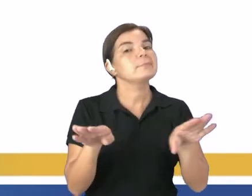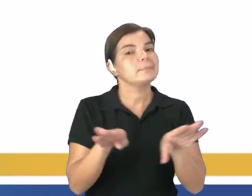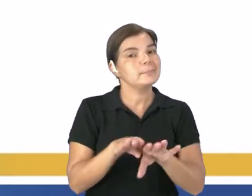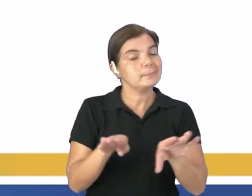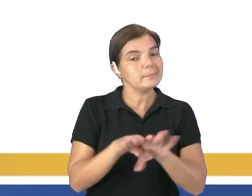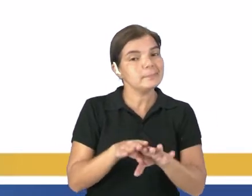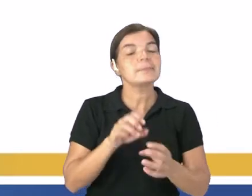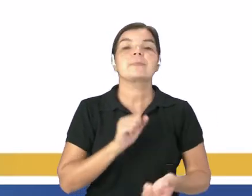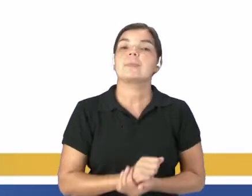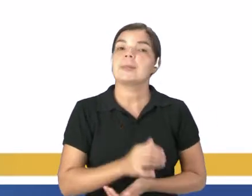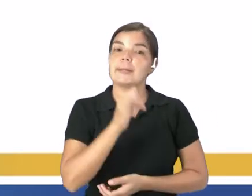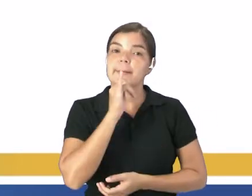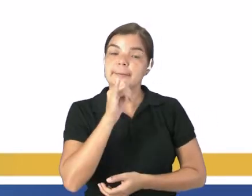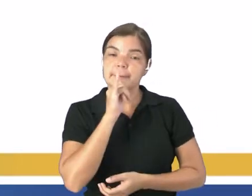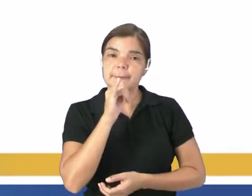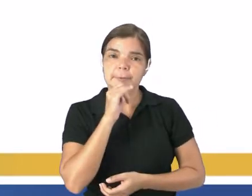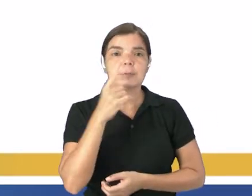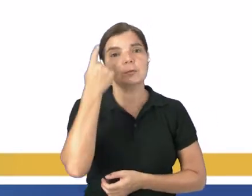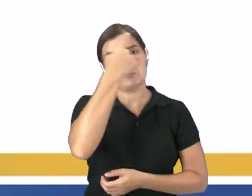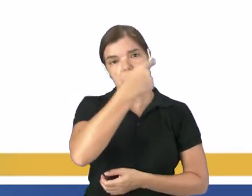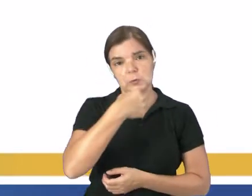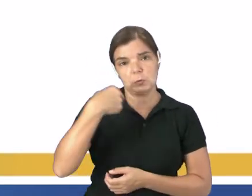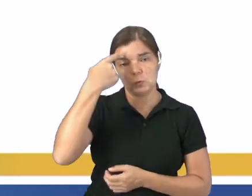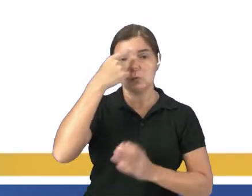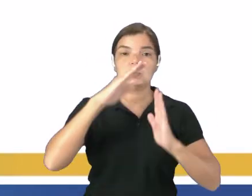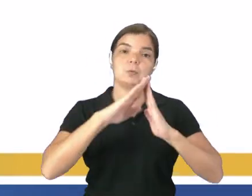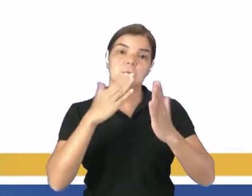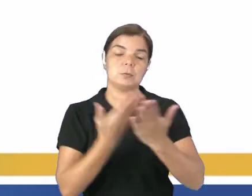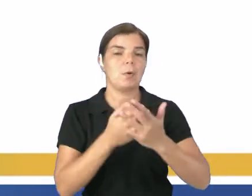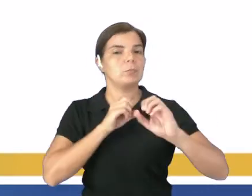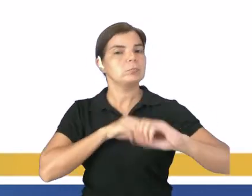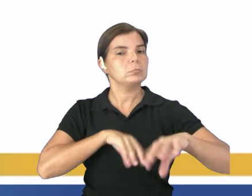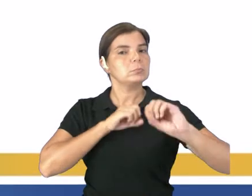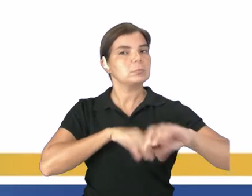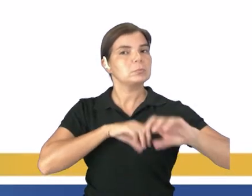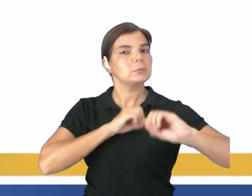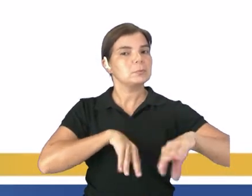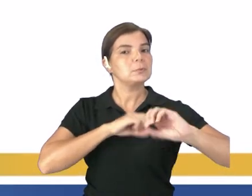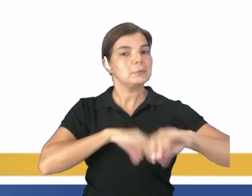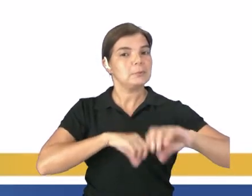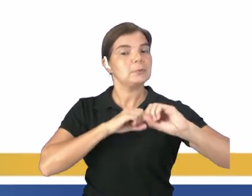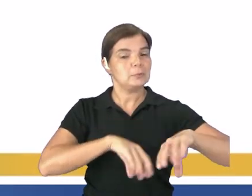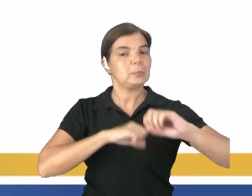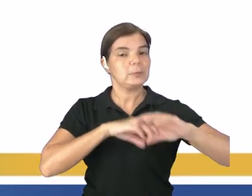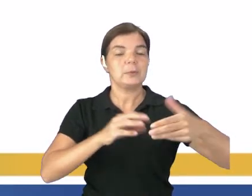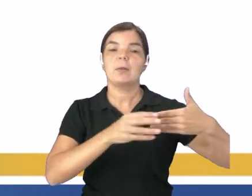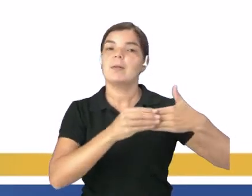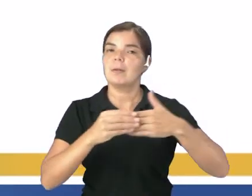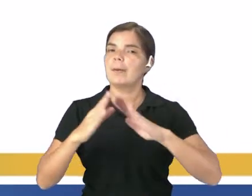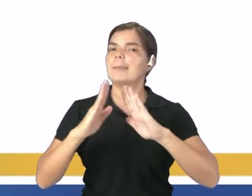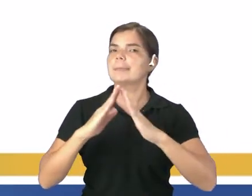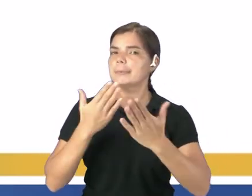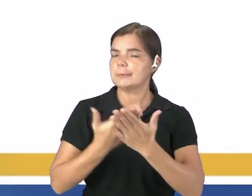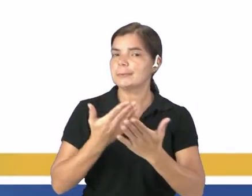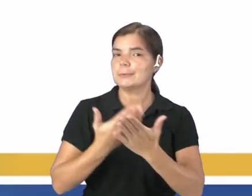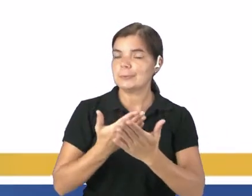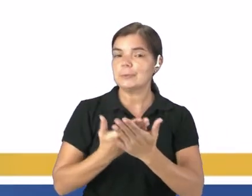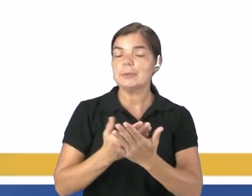dele também. Ele passa tantas horas na escola, dando aula, ensinando, leva coisa para casa também, né? Mas é outra